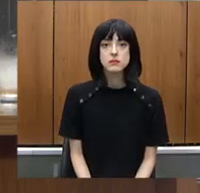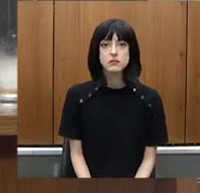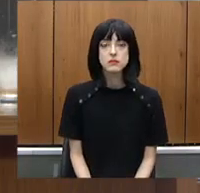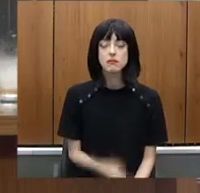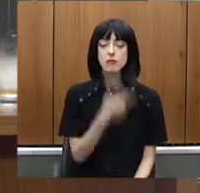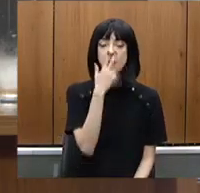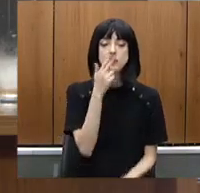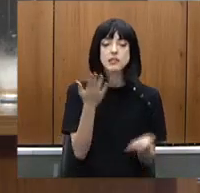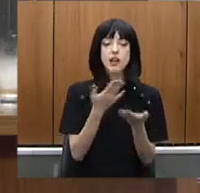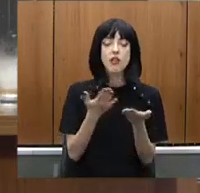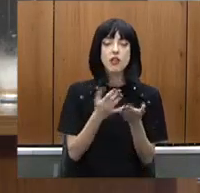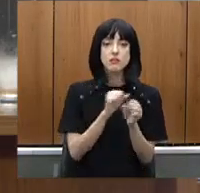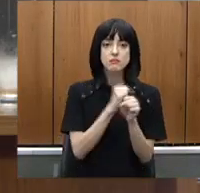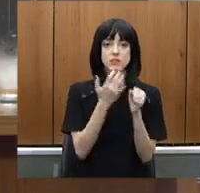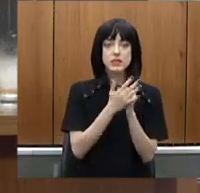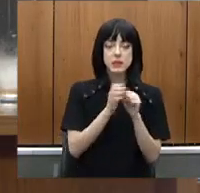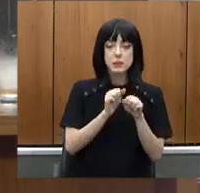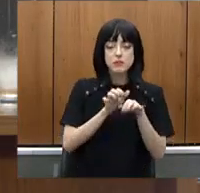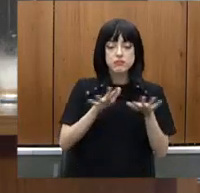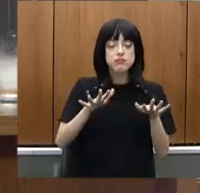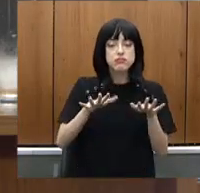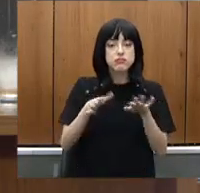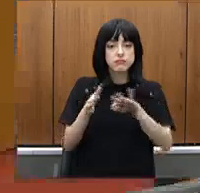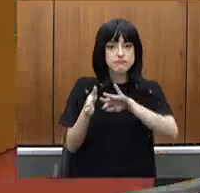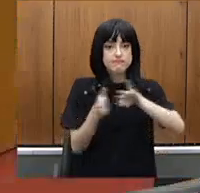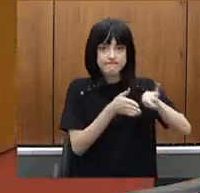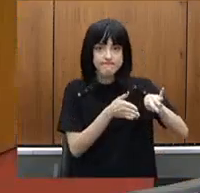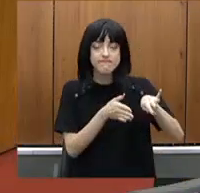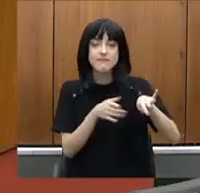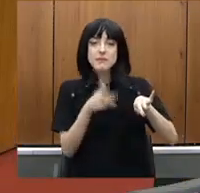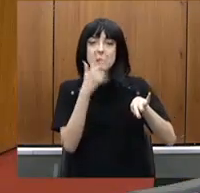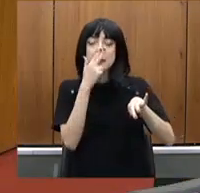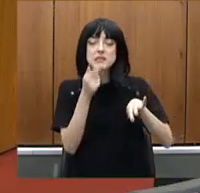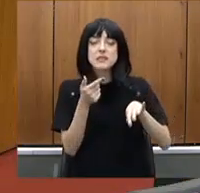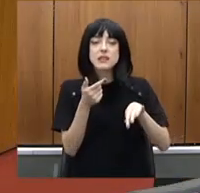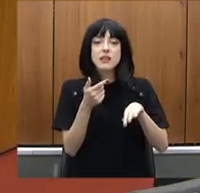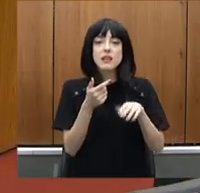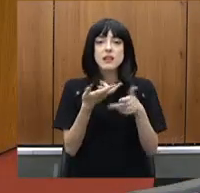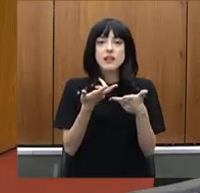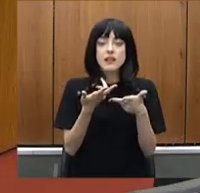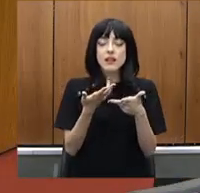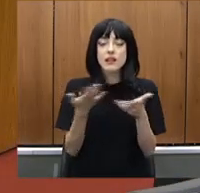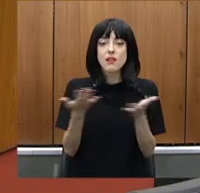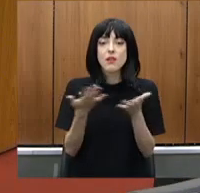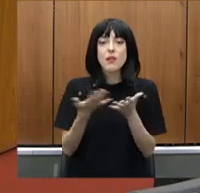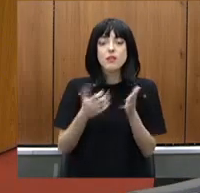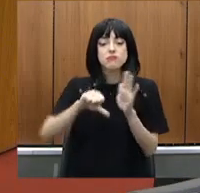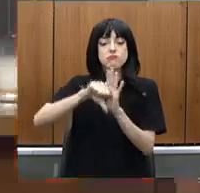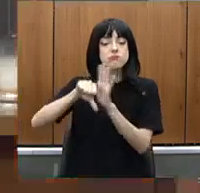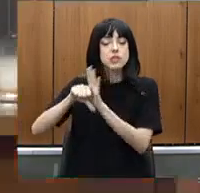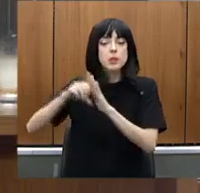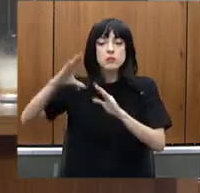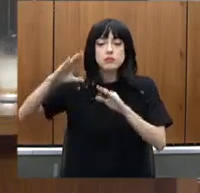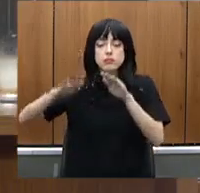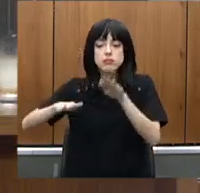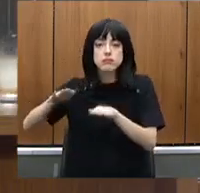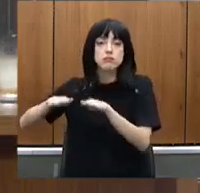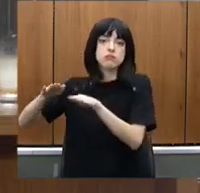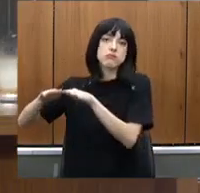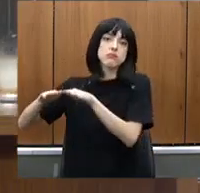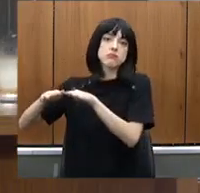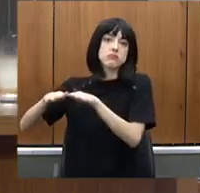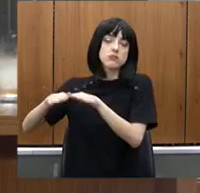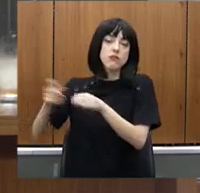né esse momento nós estamos vivendo agora as coisas voltaram ao normal e mesmo assim a gente conseguiu ainda redução nesses crimes citados